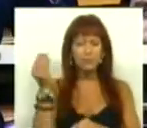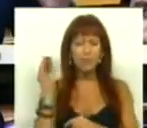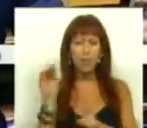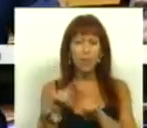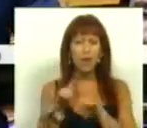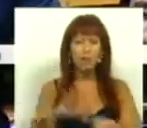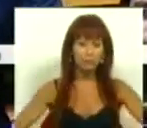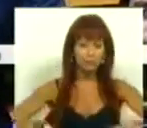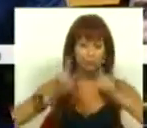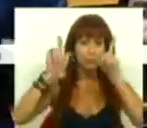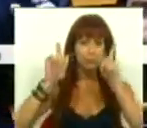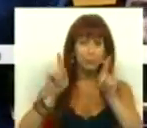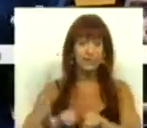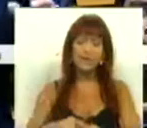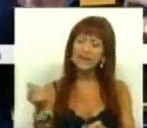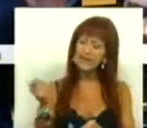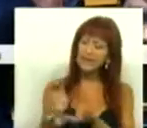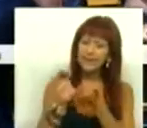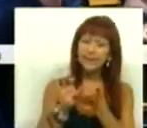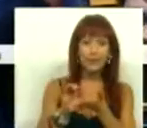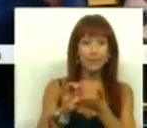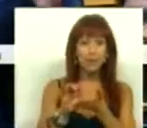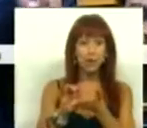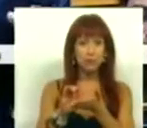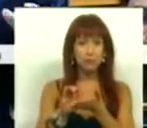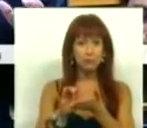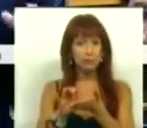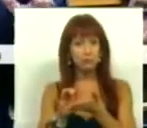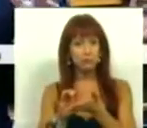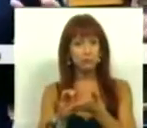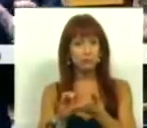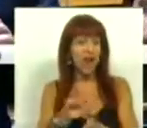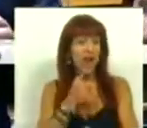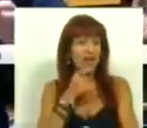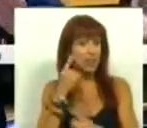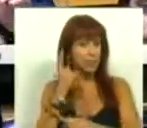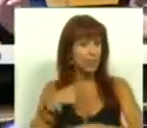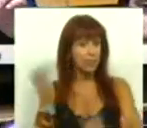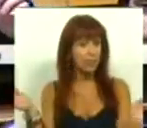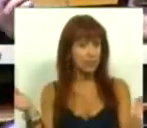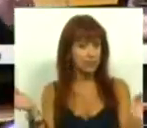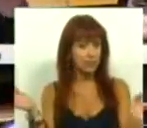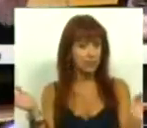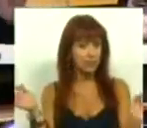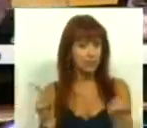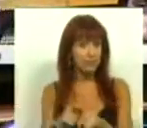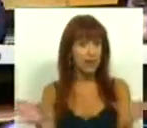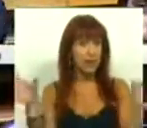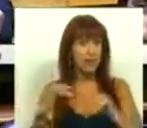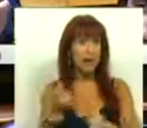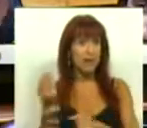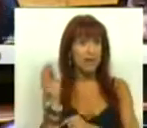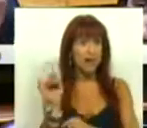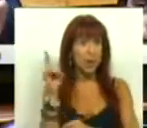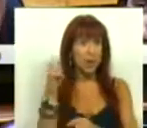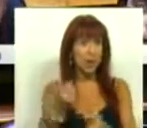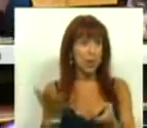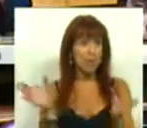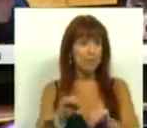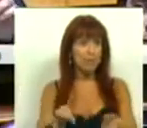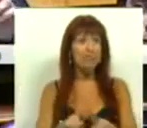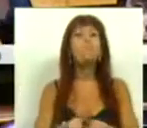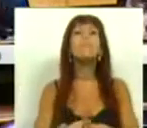banco de desenvolvimento, de capitais só públicos, que não seja mais um banco, mas que